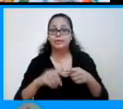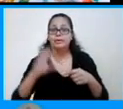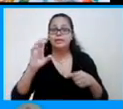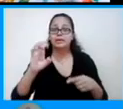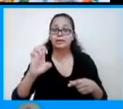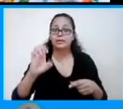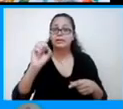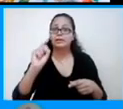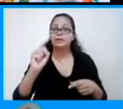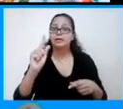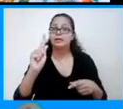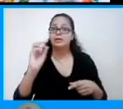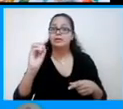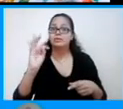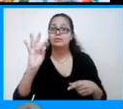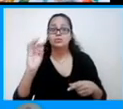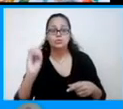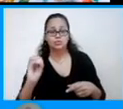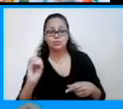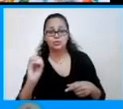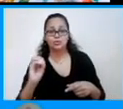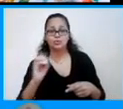rios sem tratamento adequado.